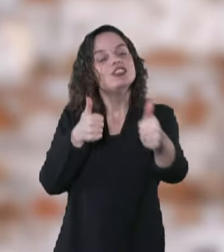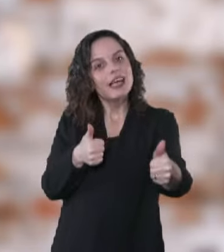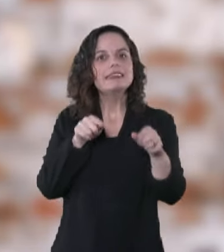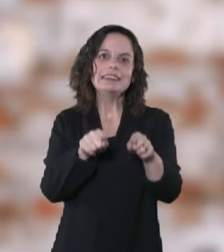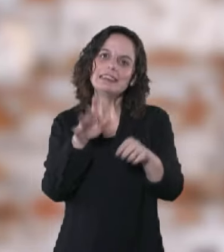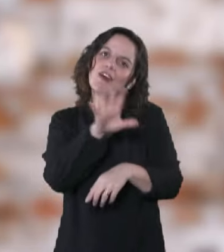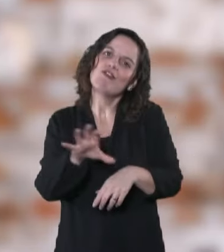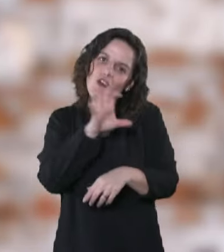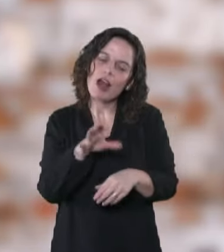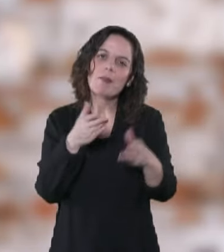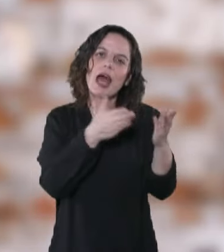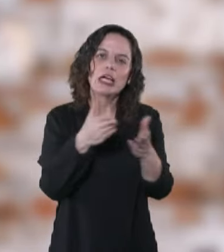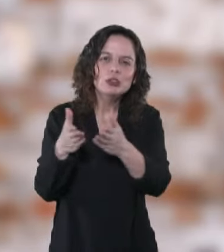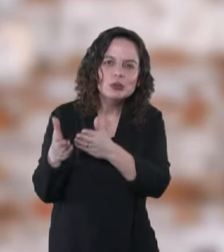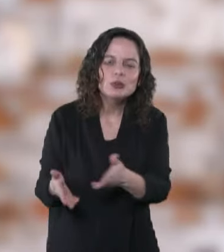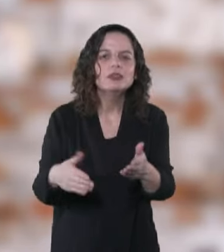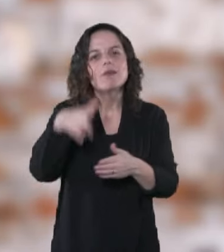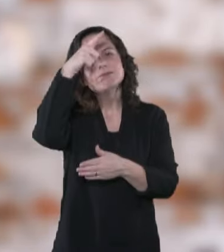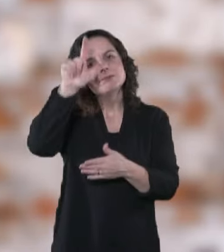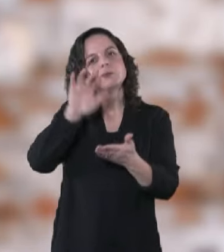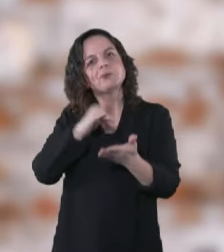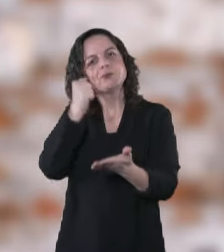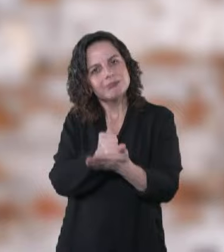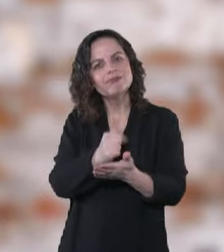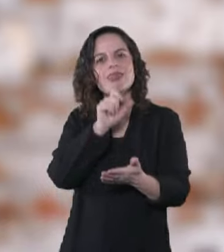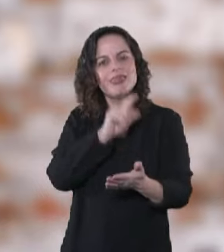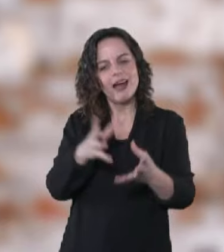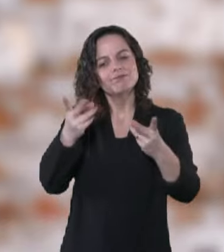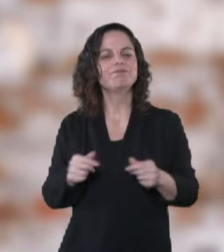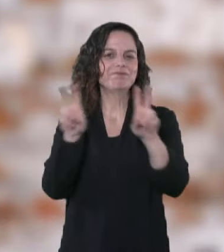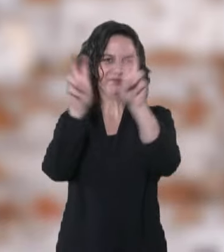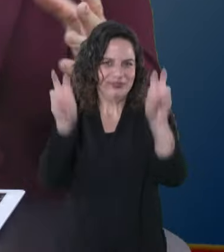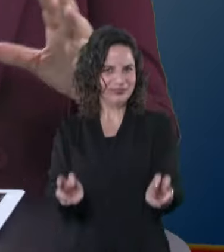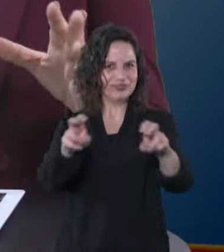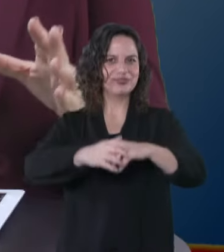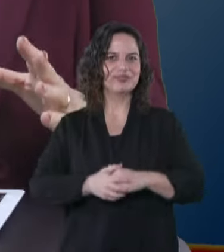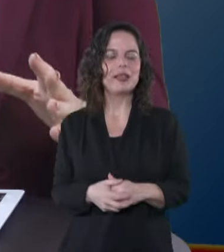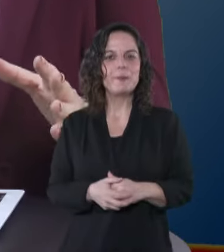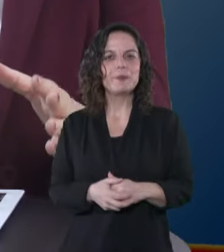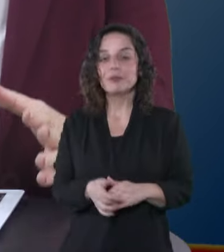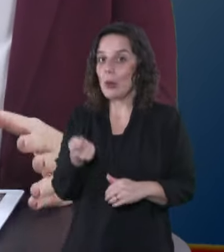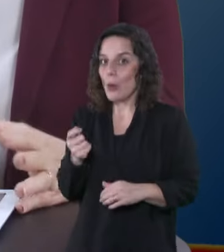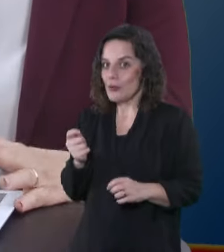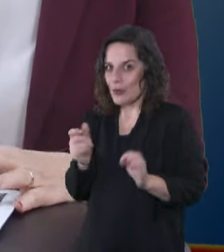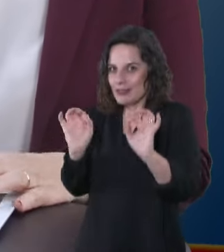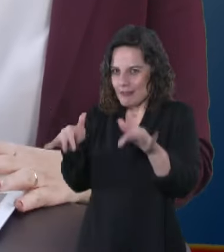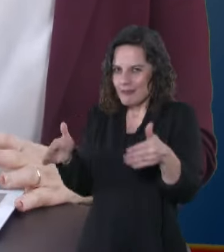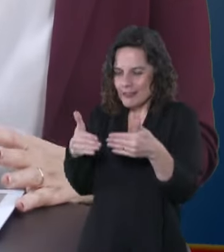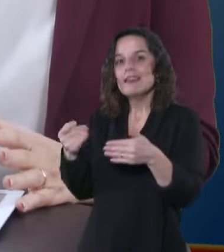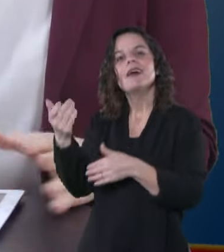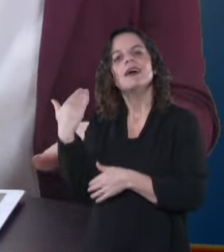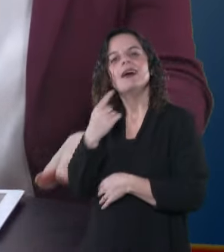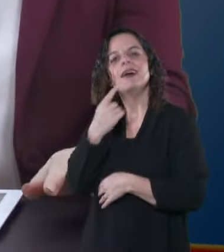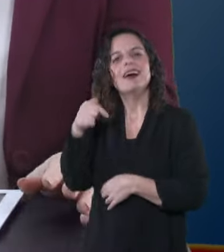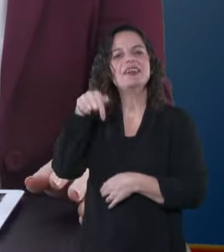forma deles conseguirem terminar uma licenciatura e poder ser contabilistas certificados. Quase para fecharmos, e disse há pouco,